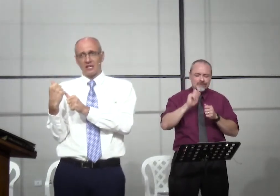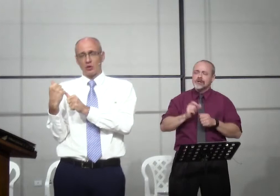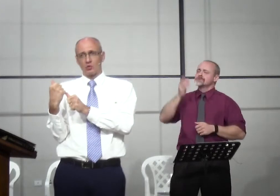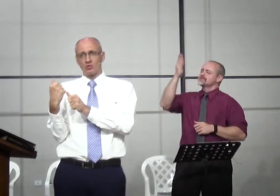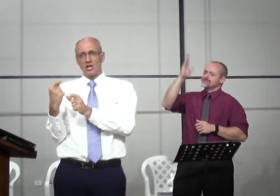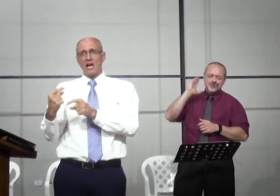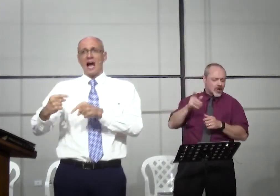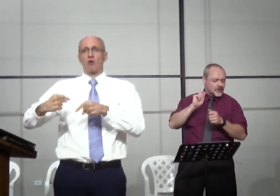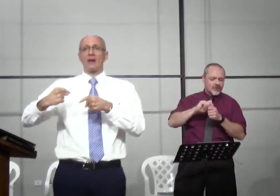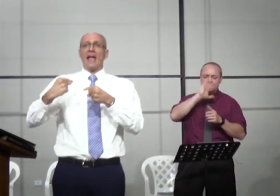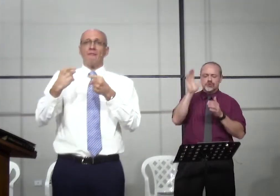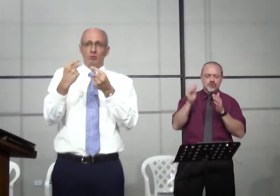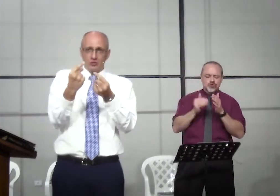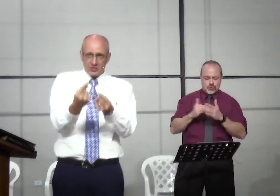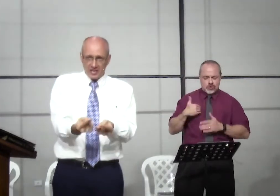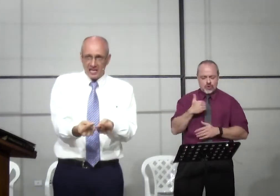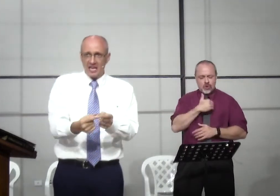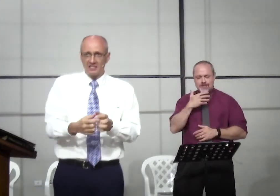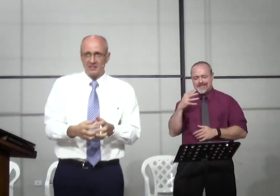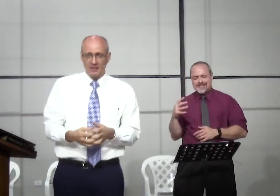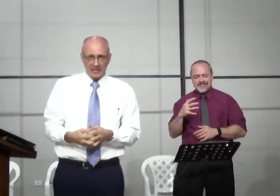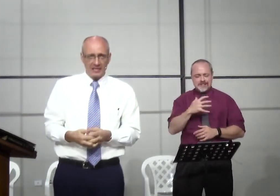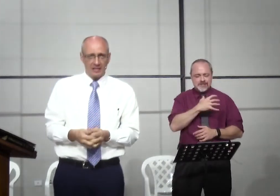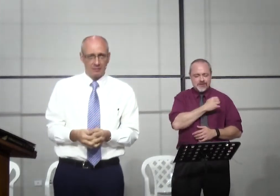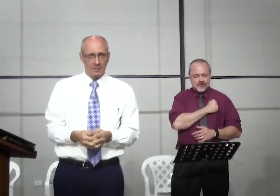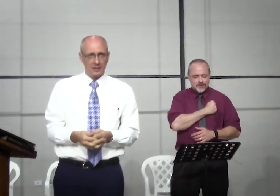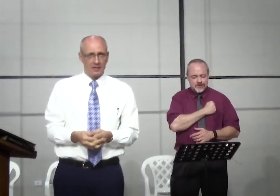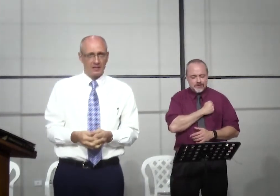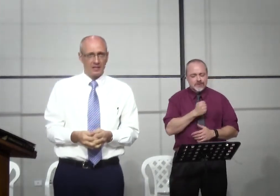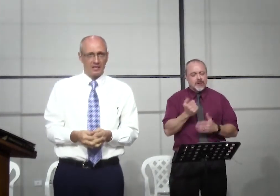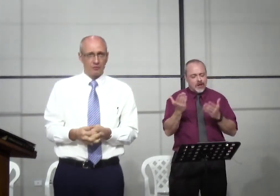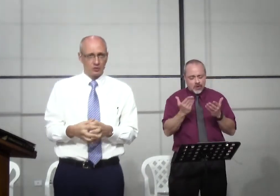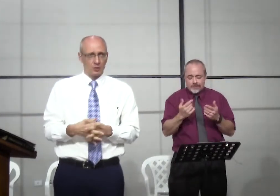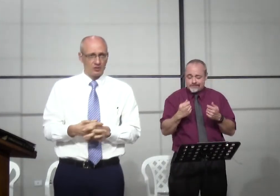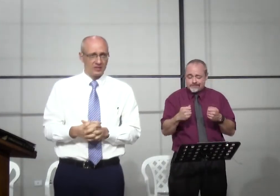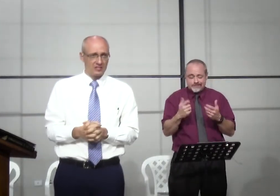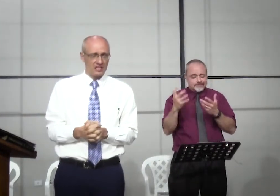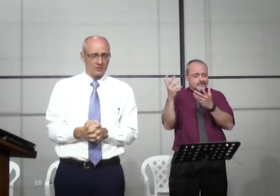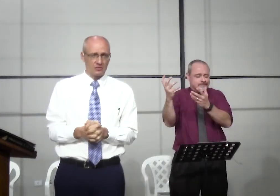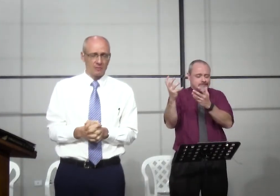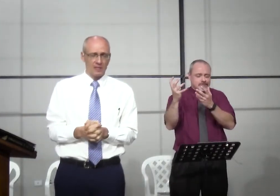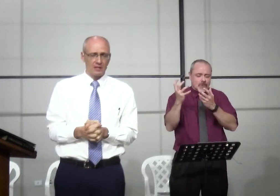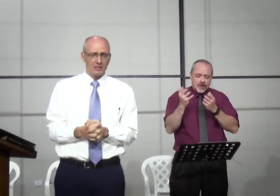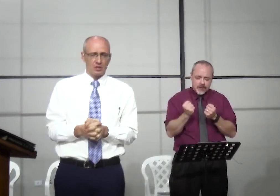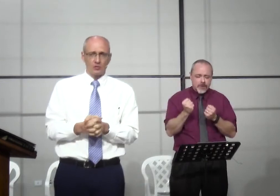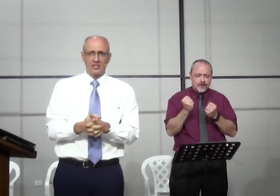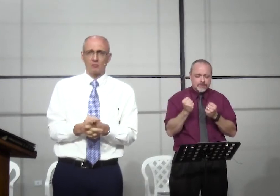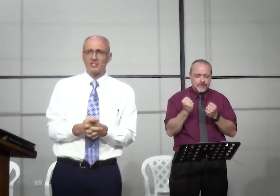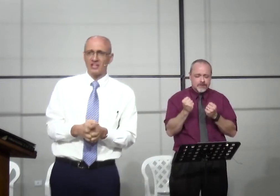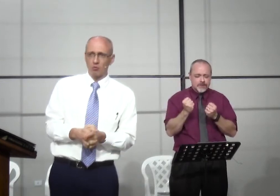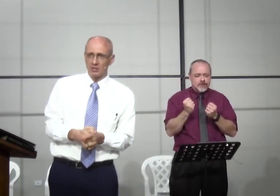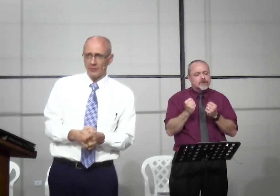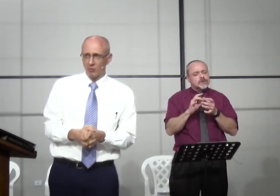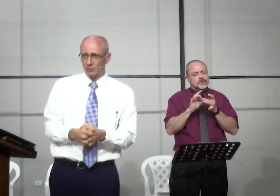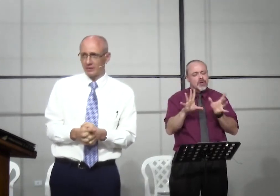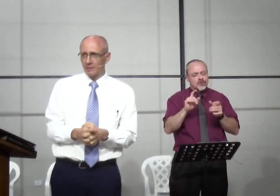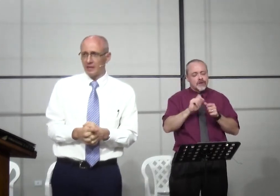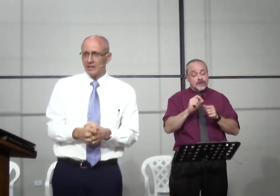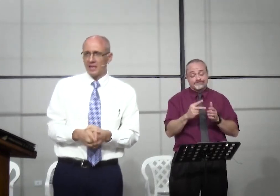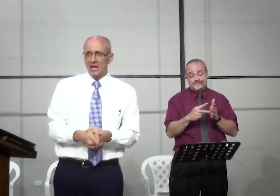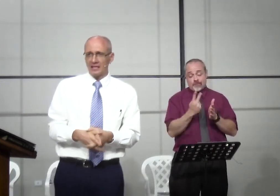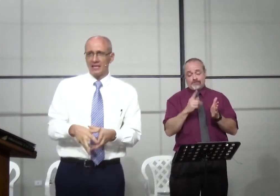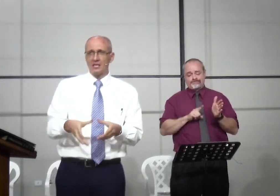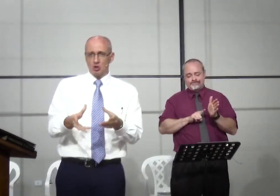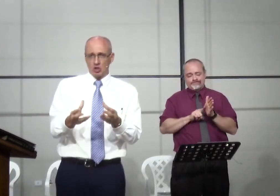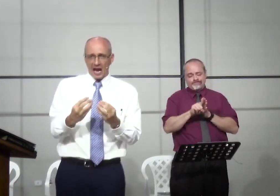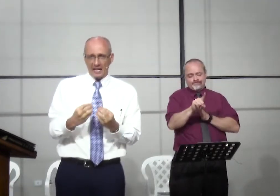salvação na cruz, agora é você receber Ele. E você pode fazer isso. Deixa eu fazer uma segunda pergunta.